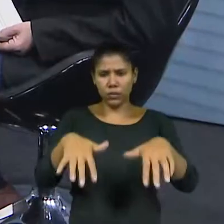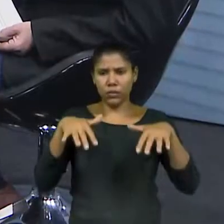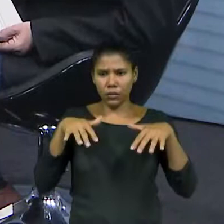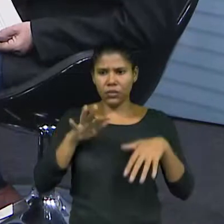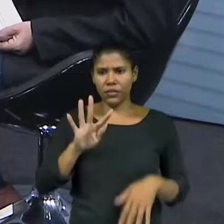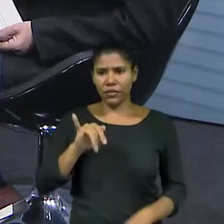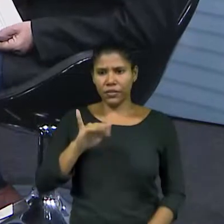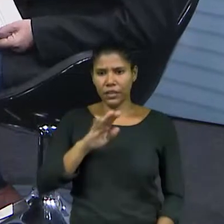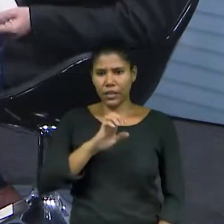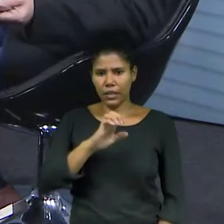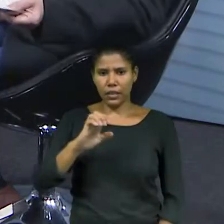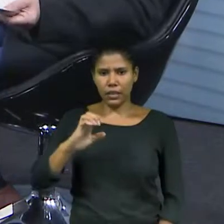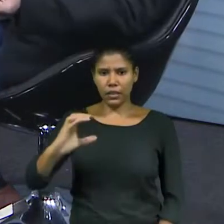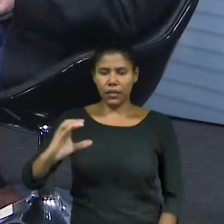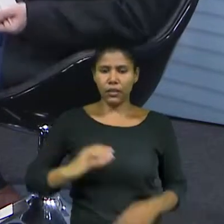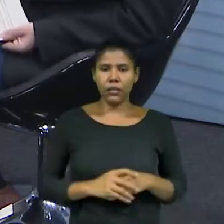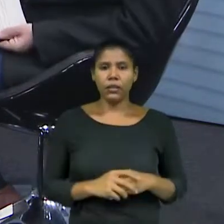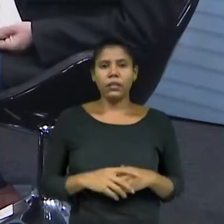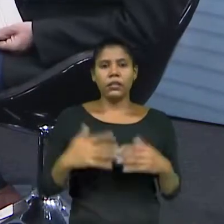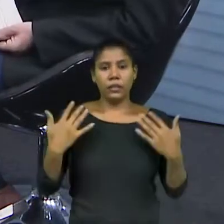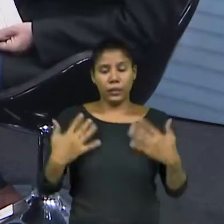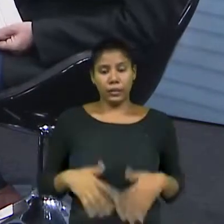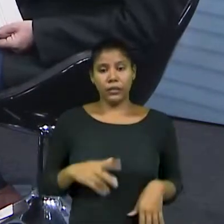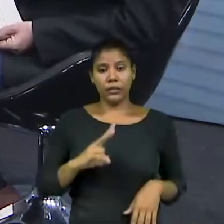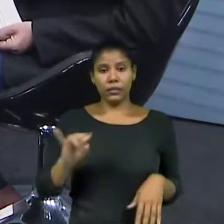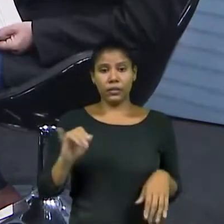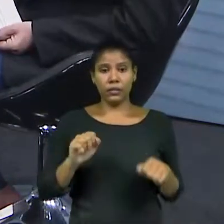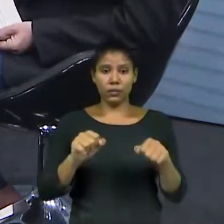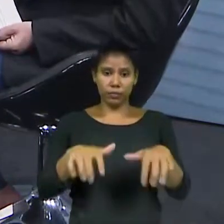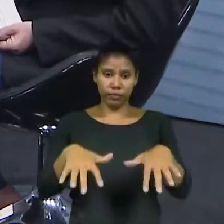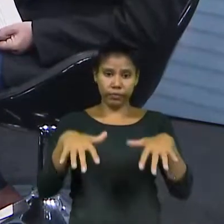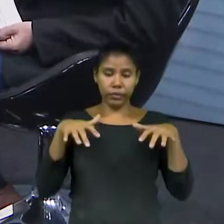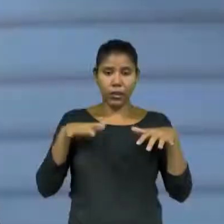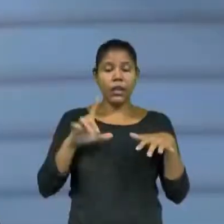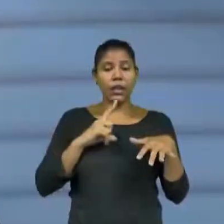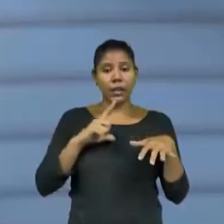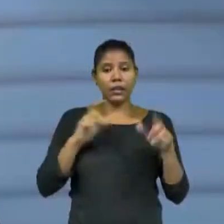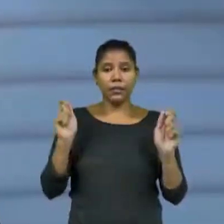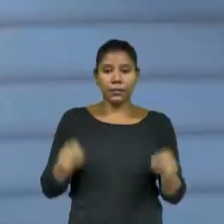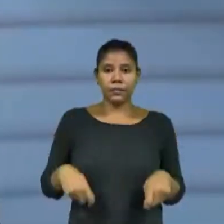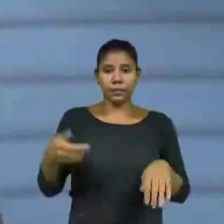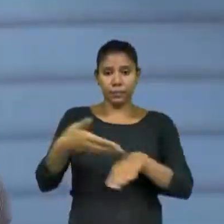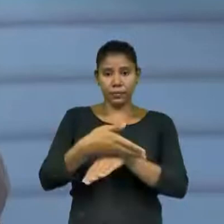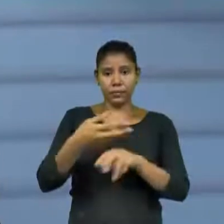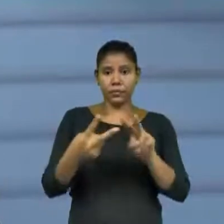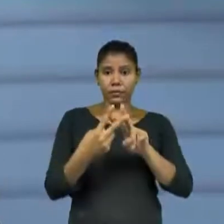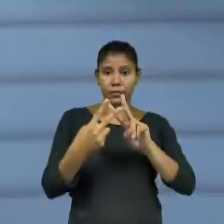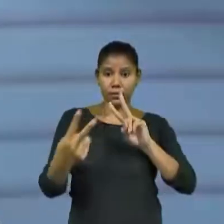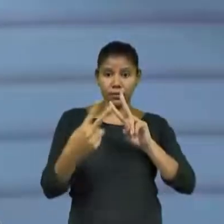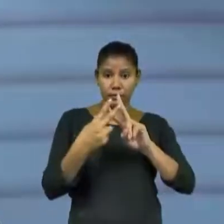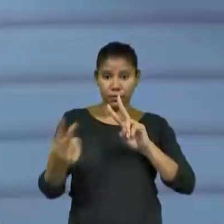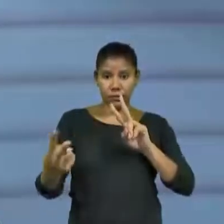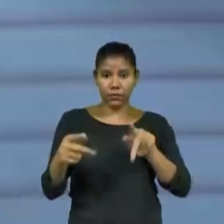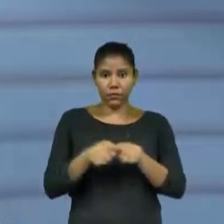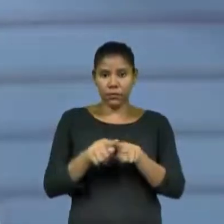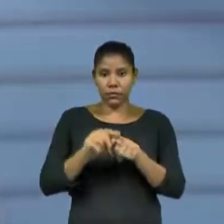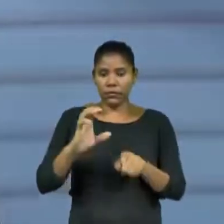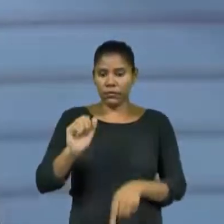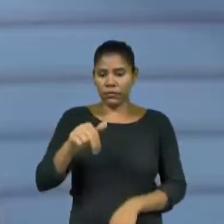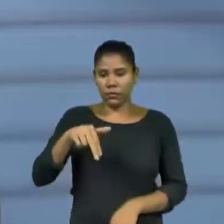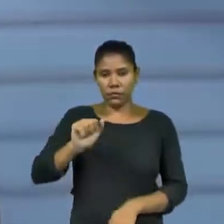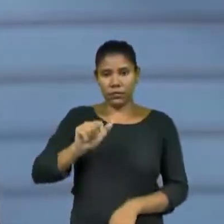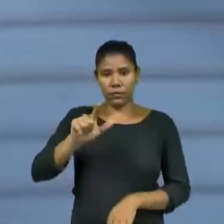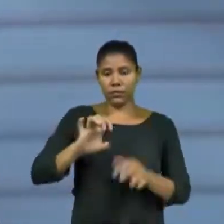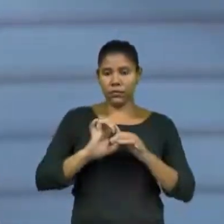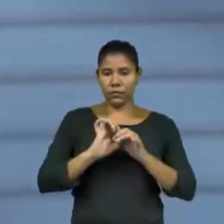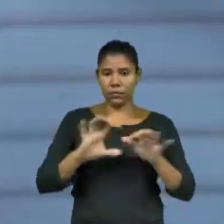vai ficar pequeno. Exatamente. É grande, mas vai ficar pequeno. Exatamente. Então a gente tem essa possibilidade de participação online. O canal está liberado? Está liberado, então